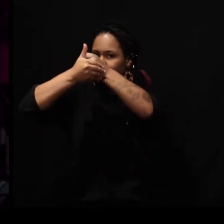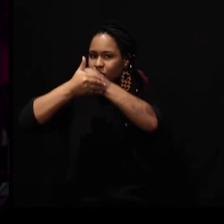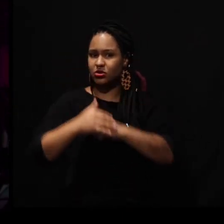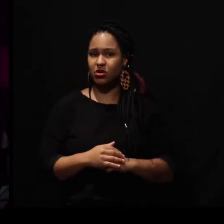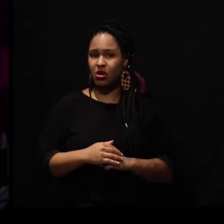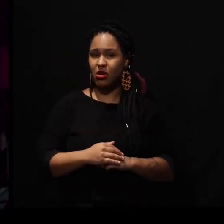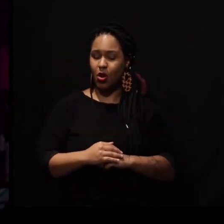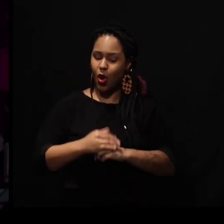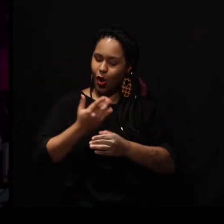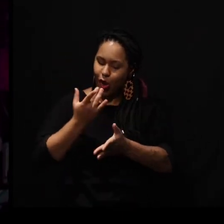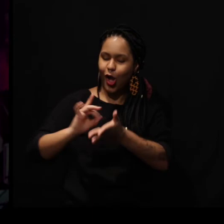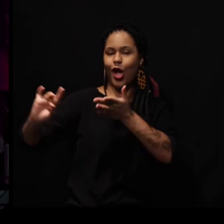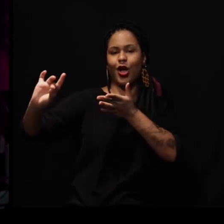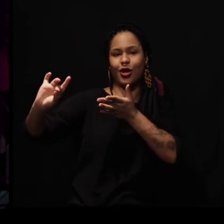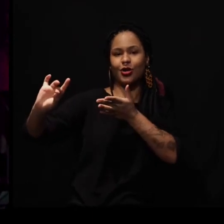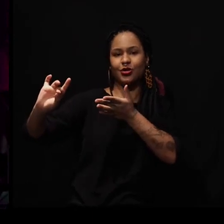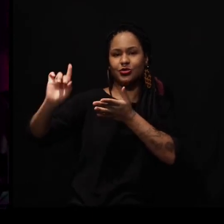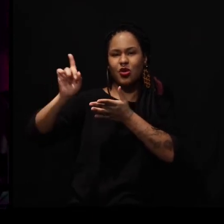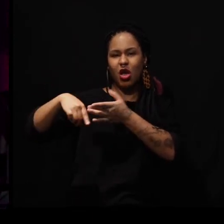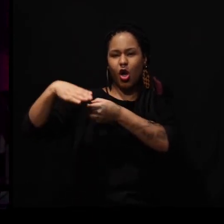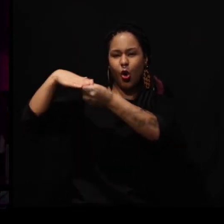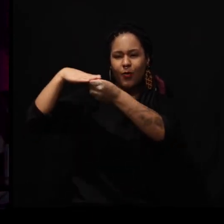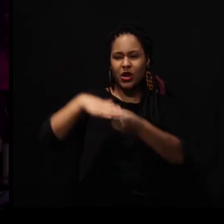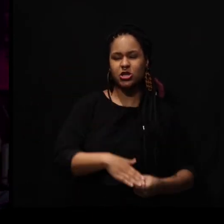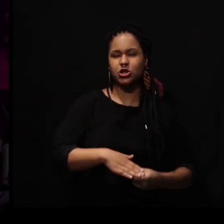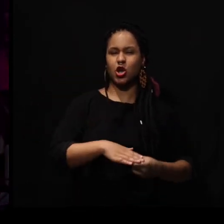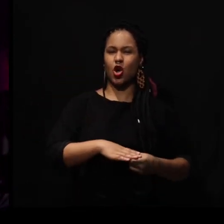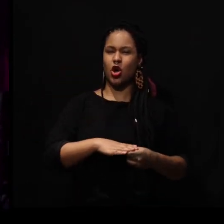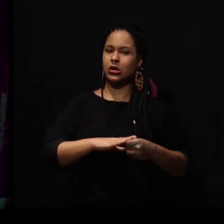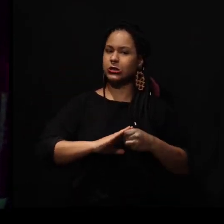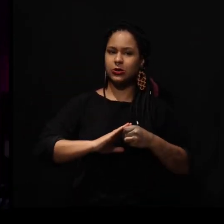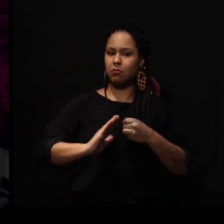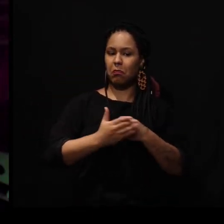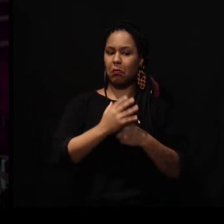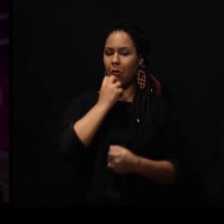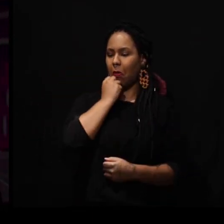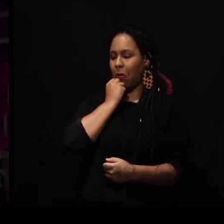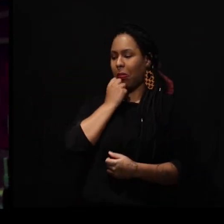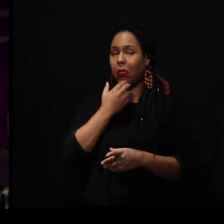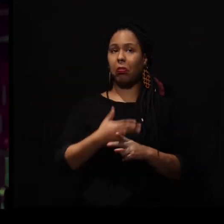ofuscando o ódio, opressores,